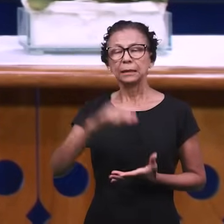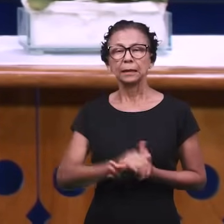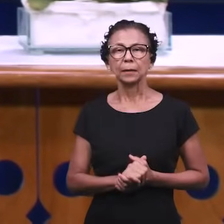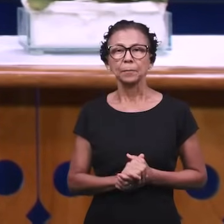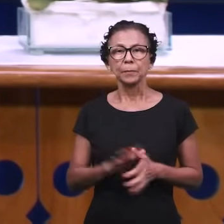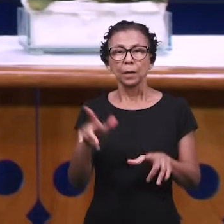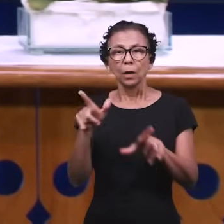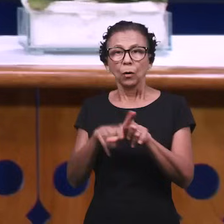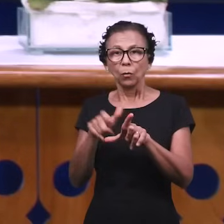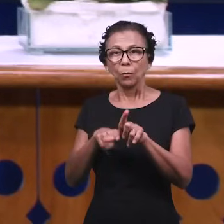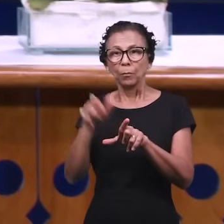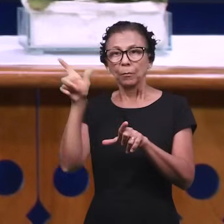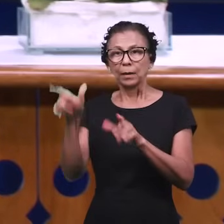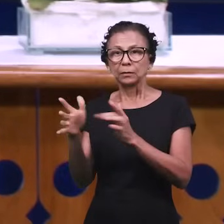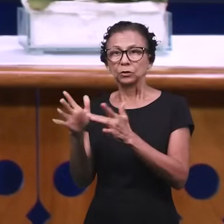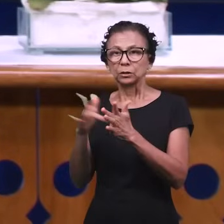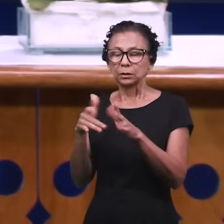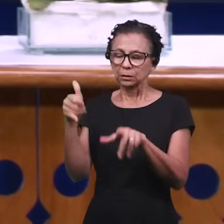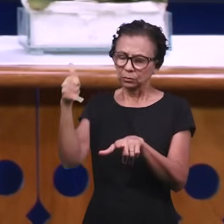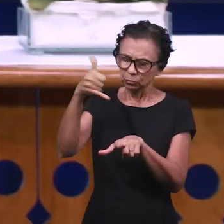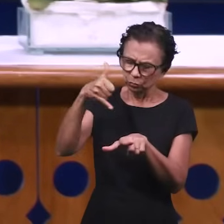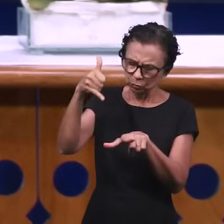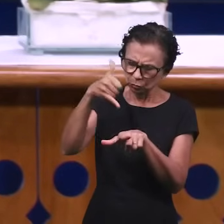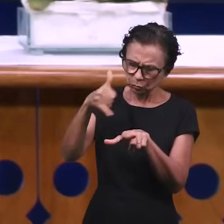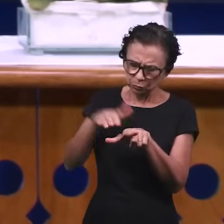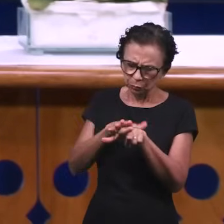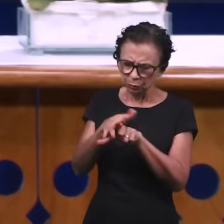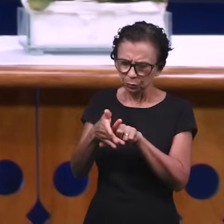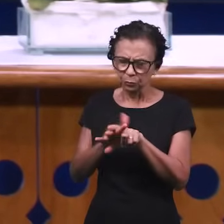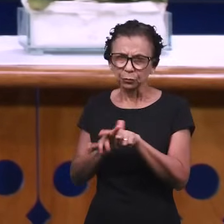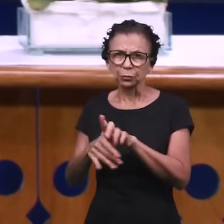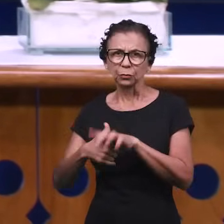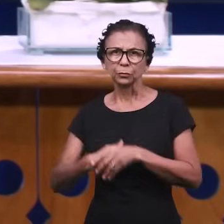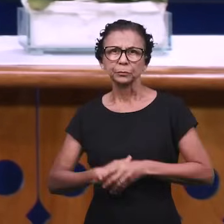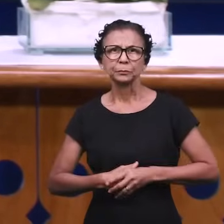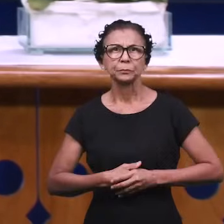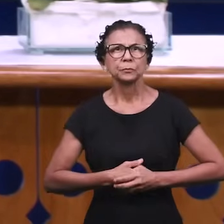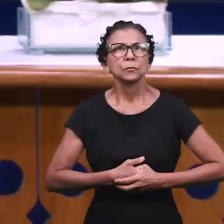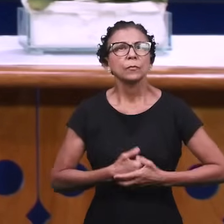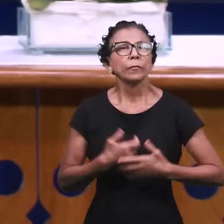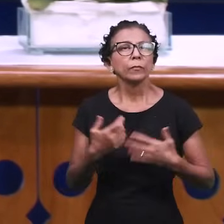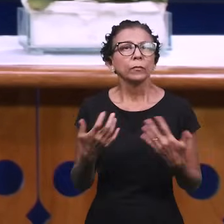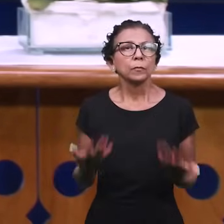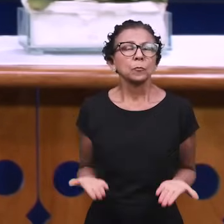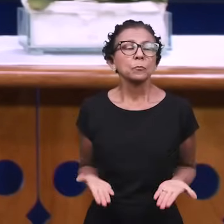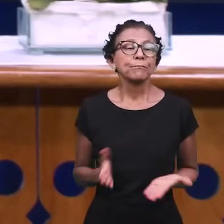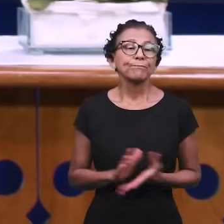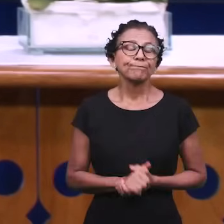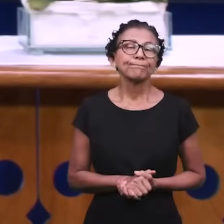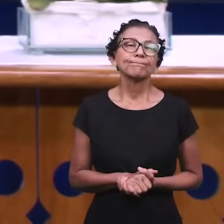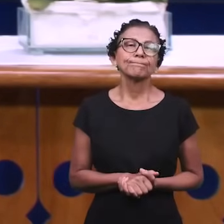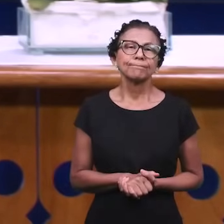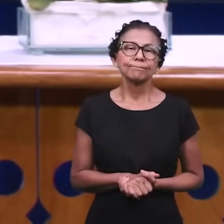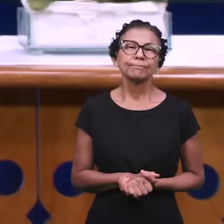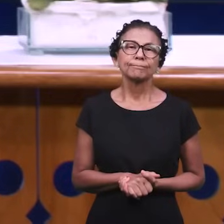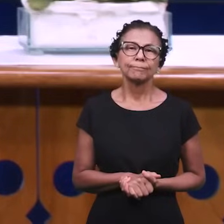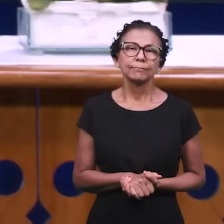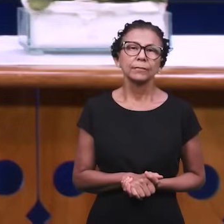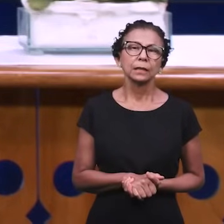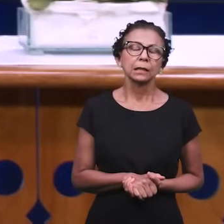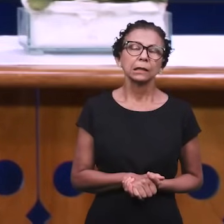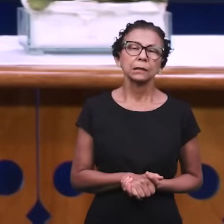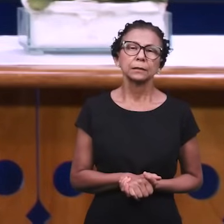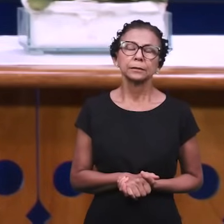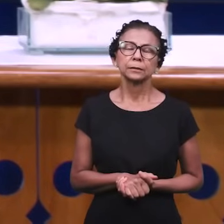eu não vou entrar nesses detalhes desse diálogo, que poderia se dar o dinheiro para os pobres. E Jesus disse que ela fez